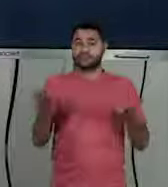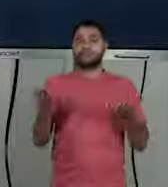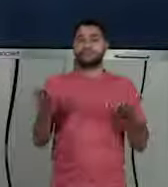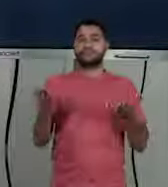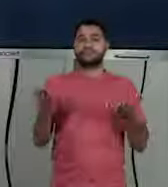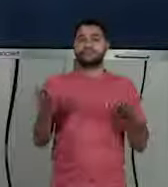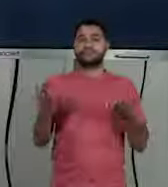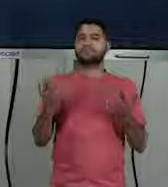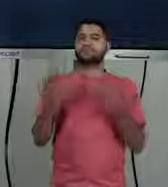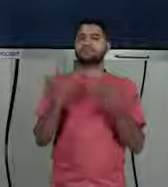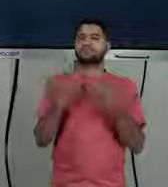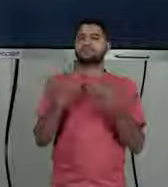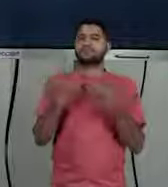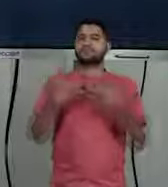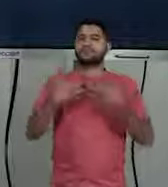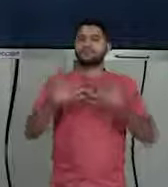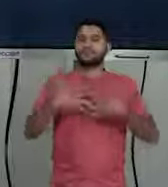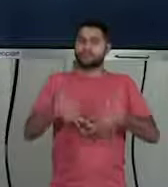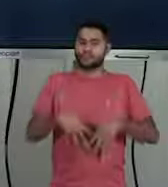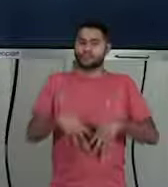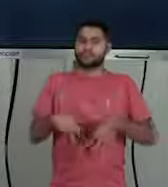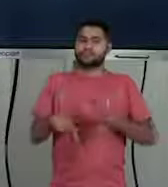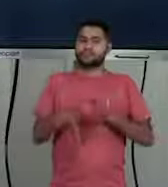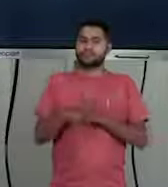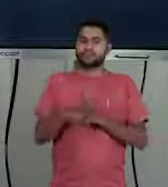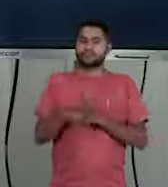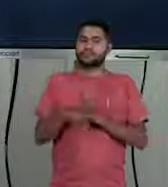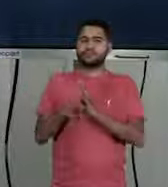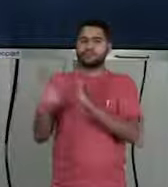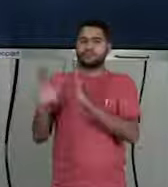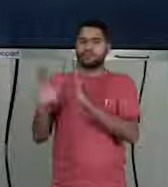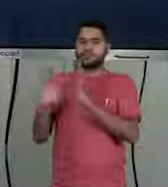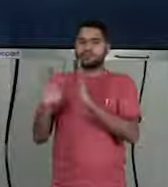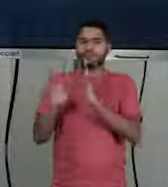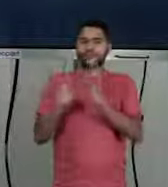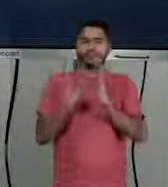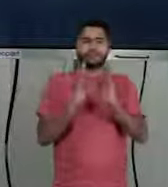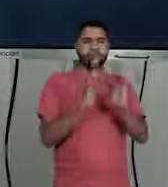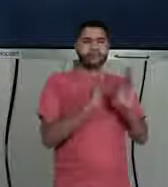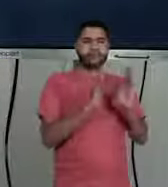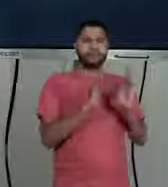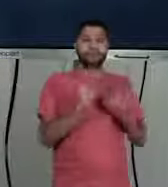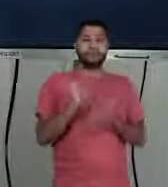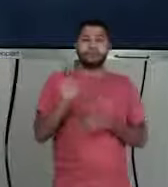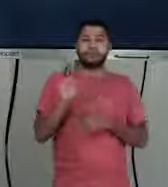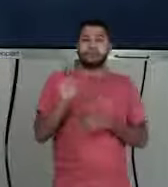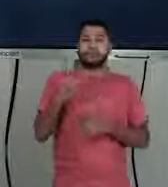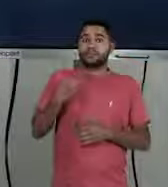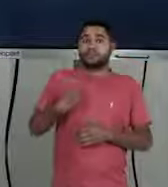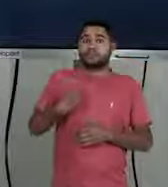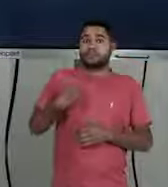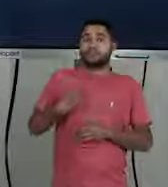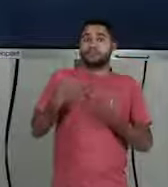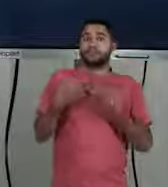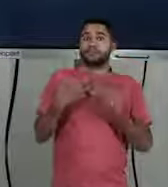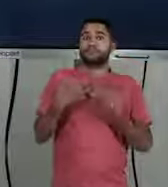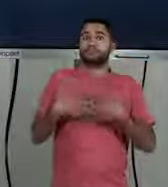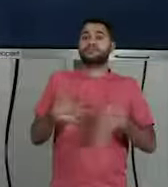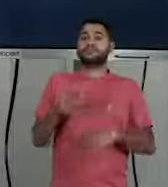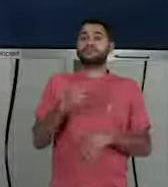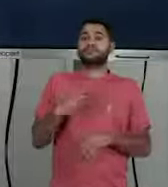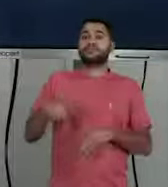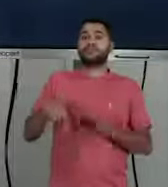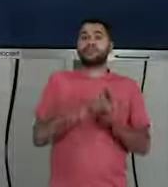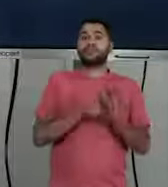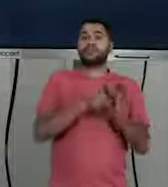o funcionamento desse circuito elétrico. Ele só vai funcionar se nós tivermos